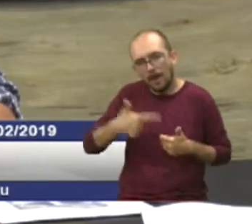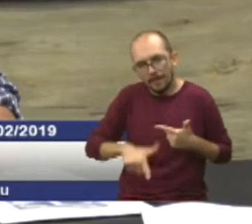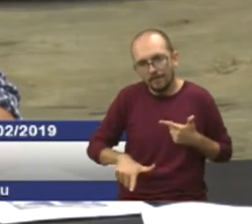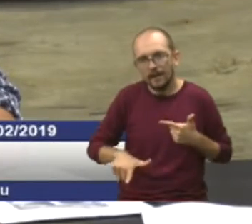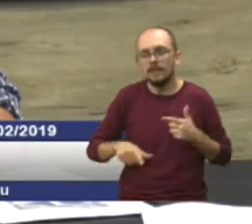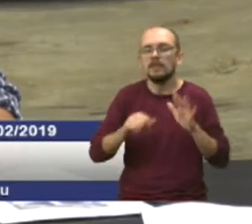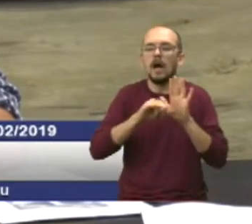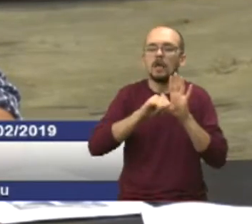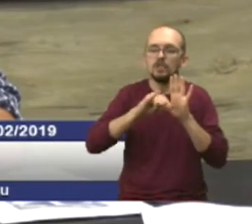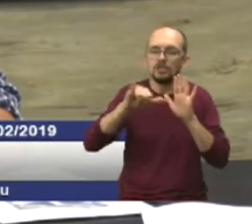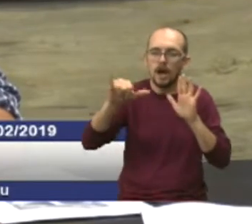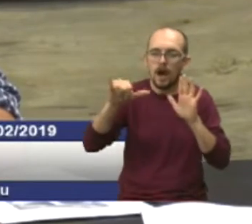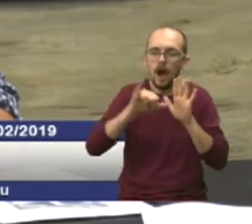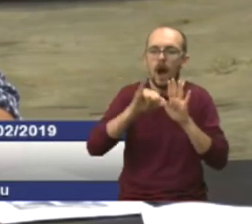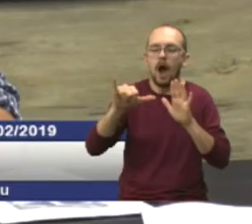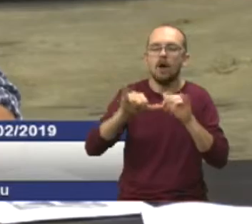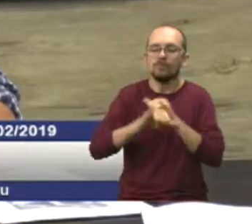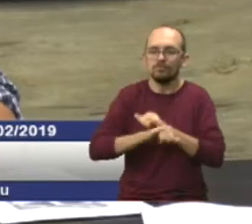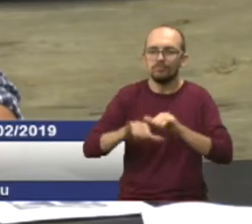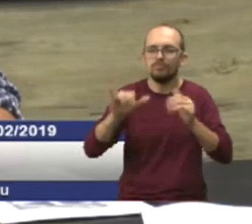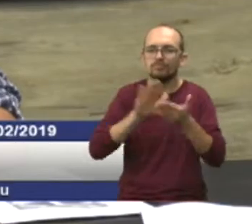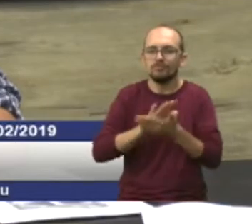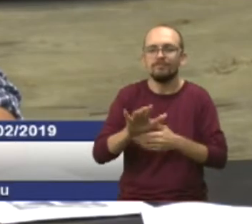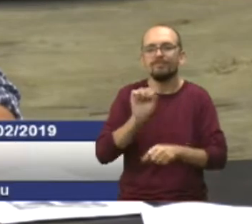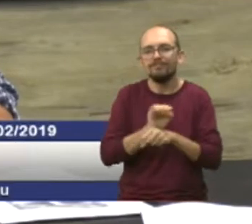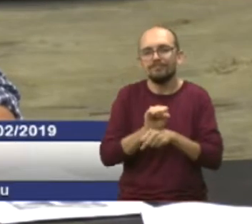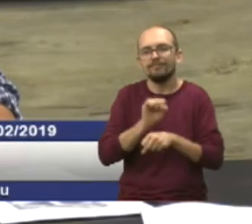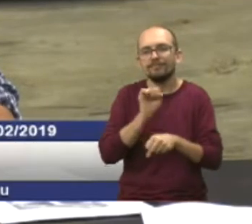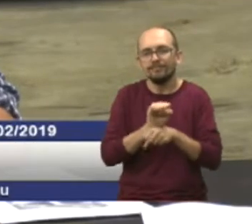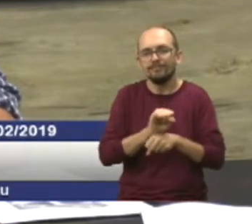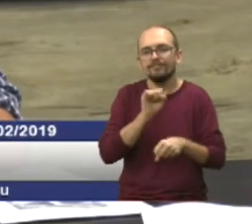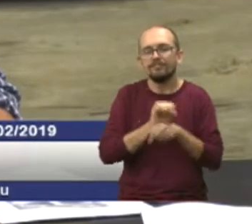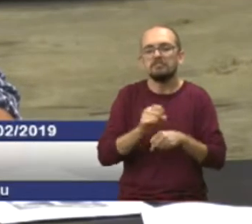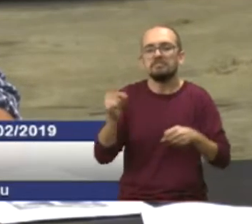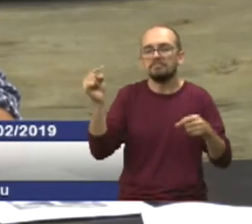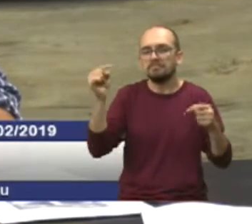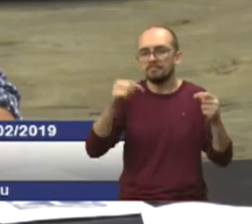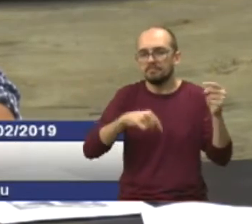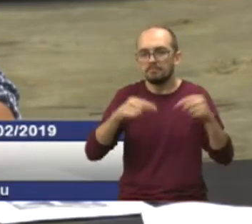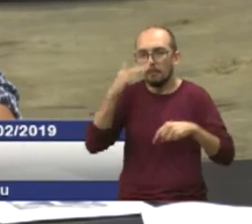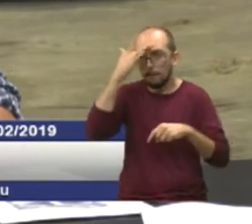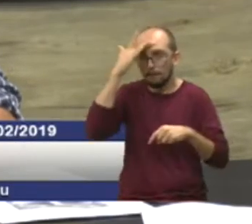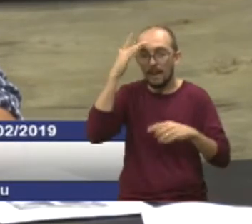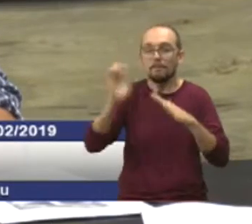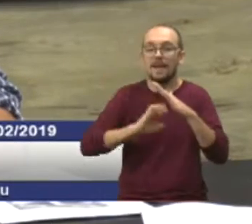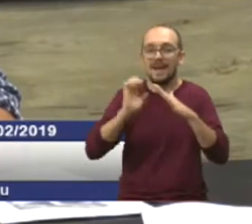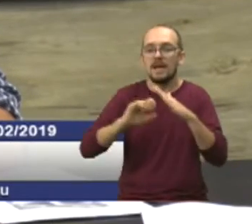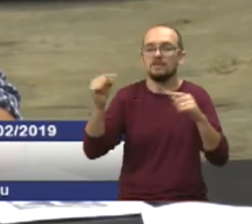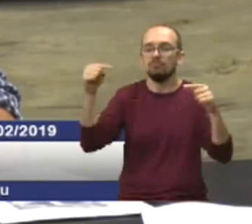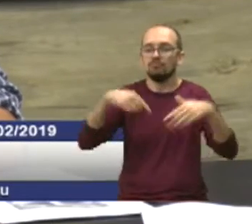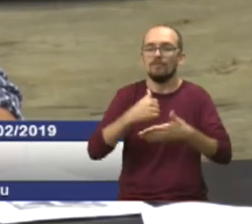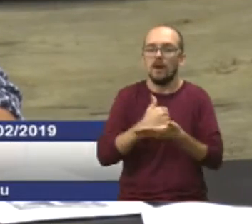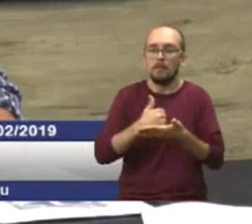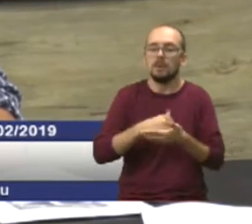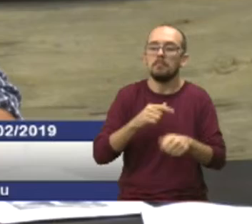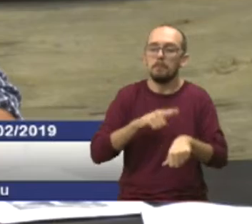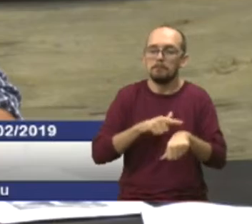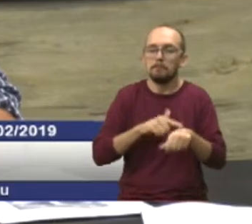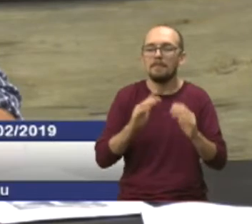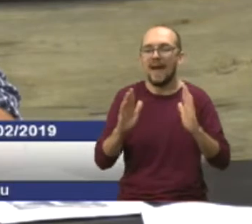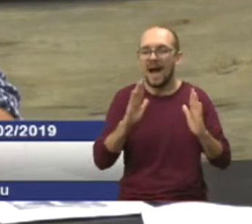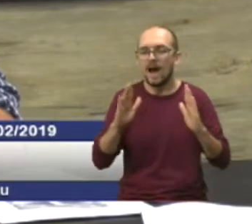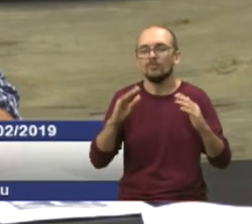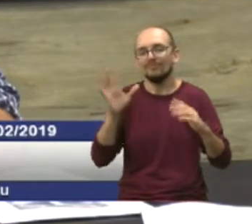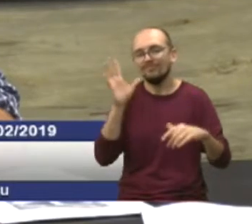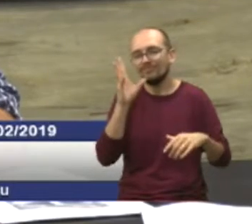dar o prazo de novo de publicação, dar o prazo, todos os prazos legais, os recebimentos. Então,